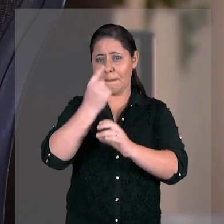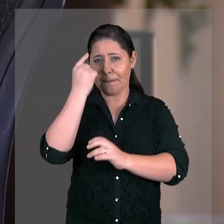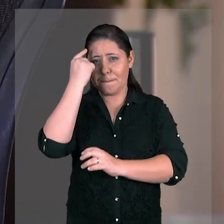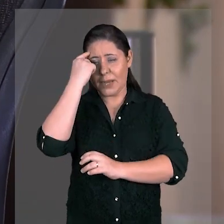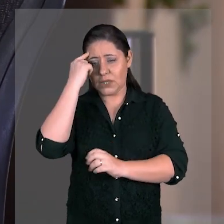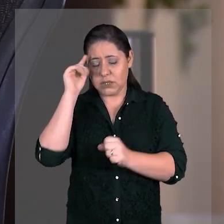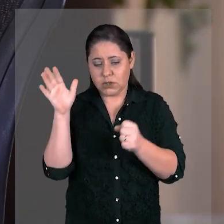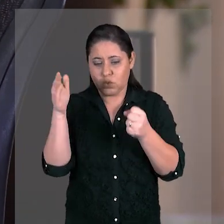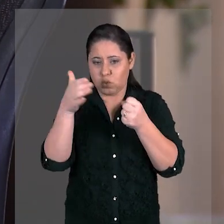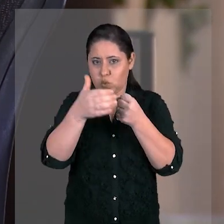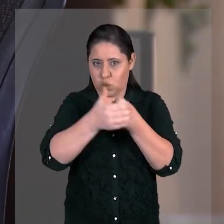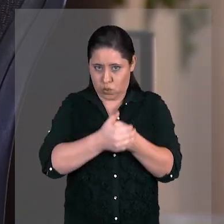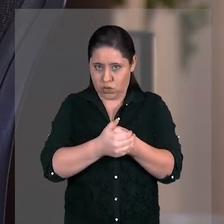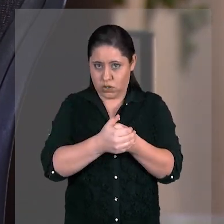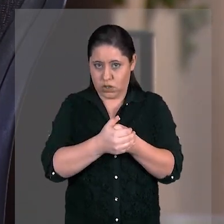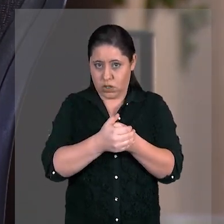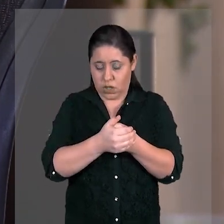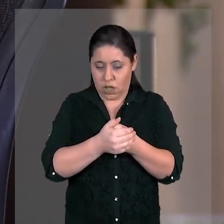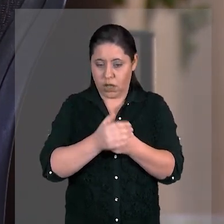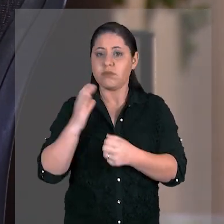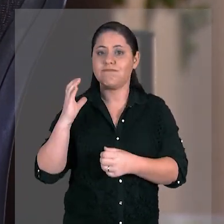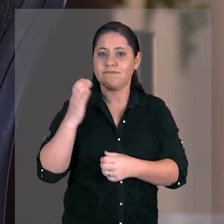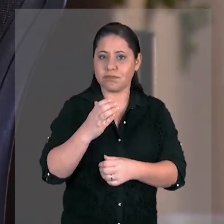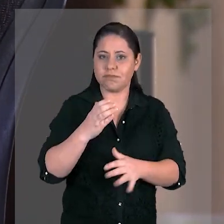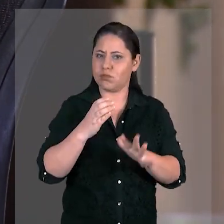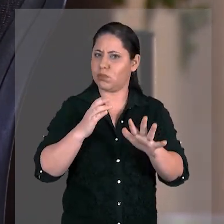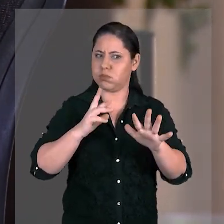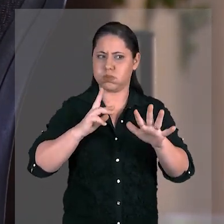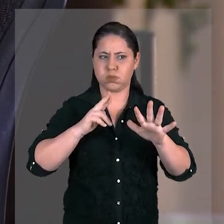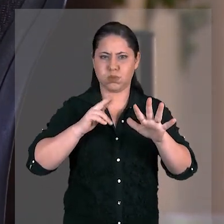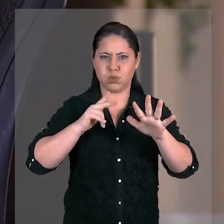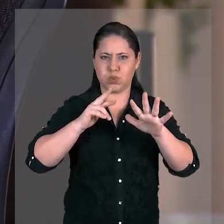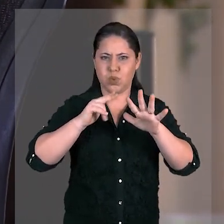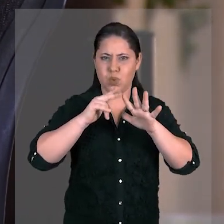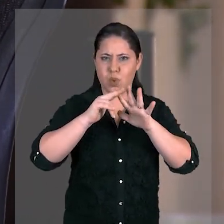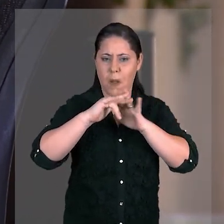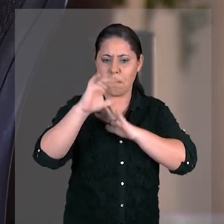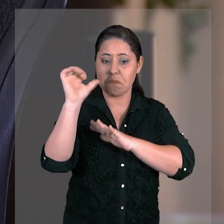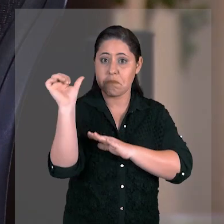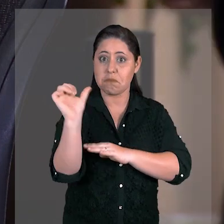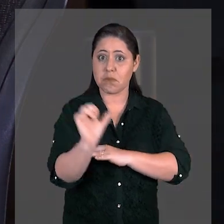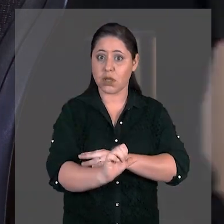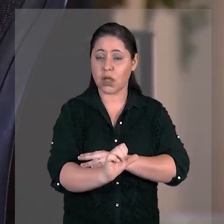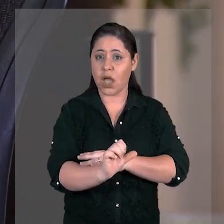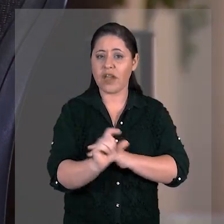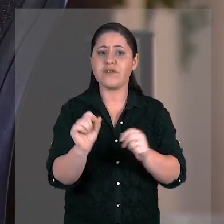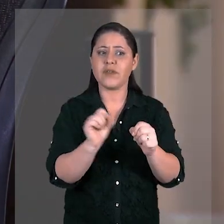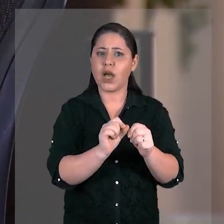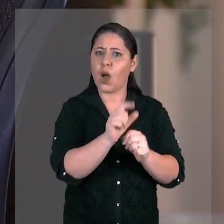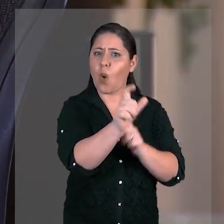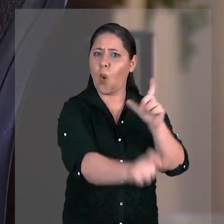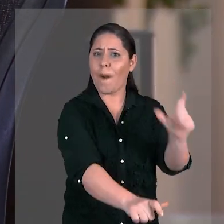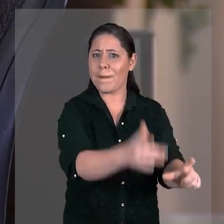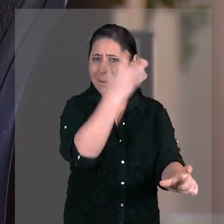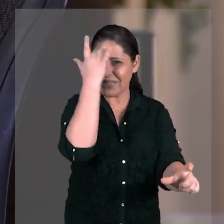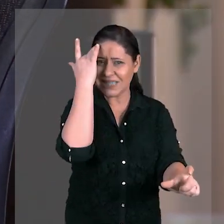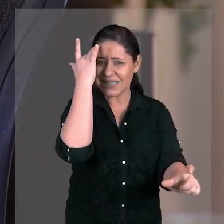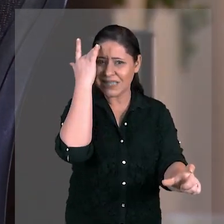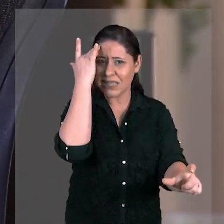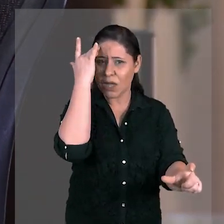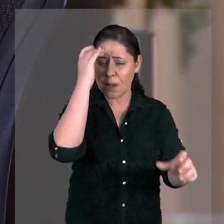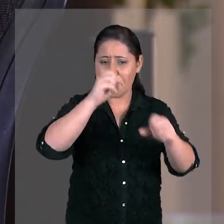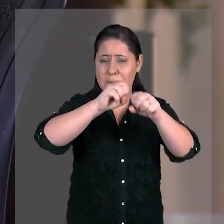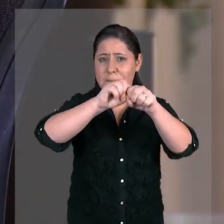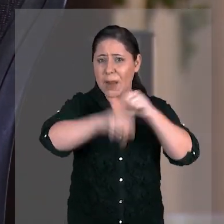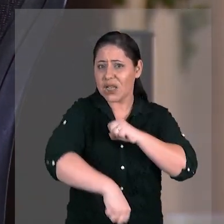que está blindada e ela comete atrocidades vorazes, acabando com a vida de